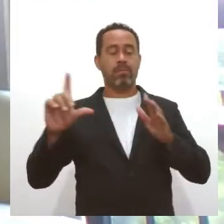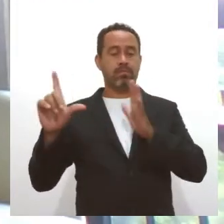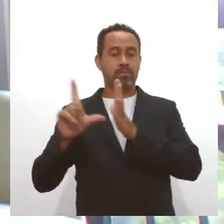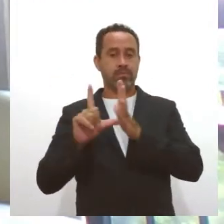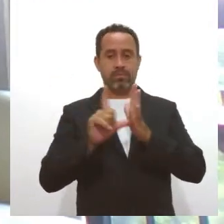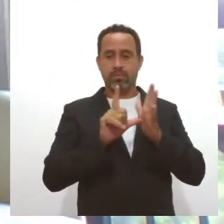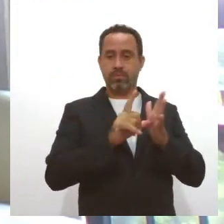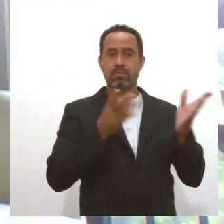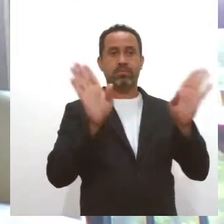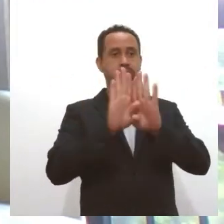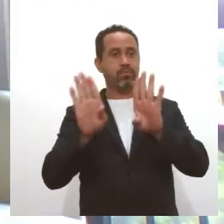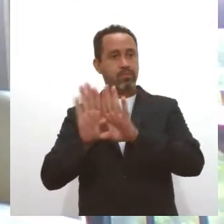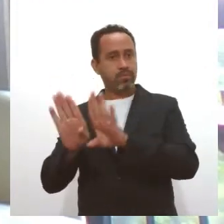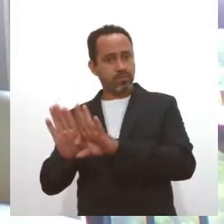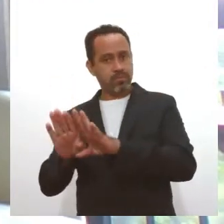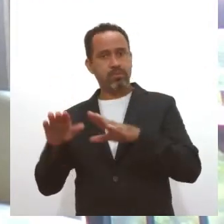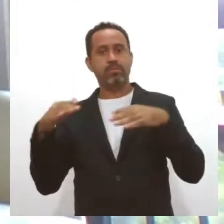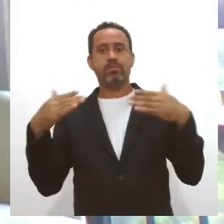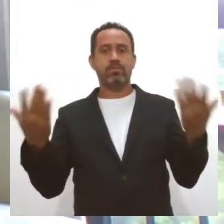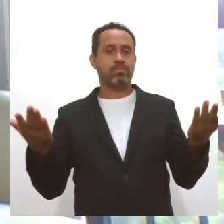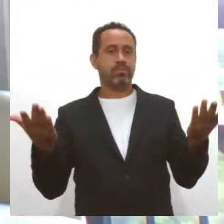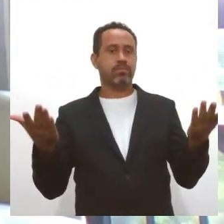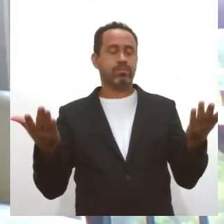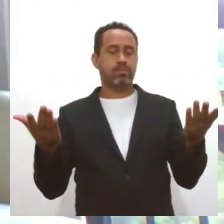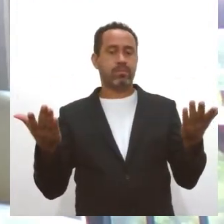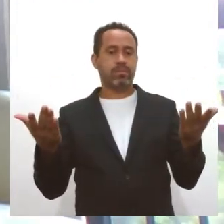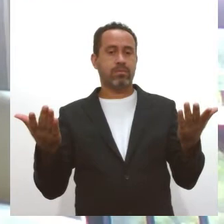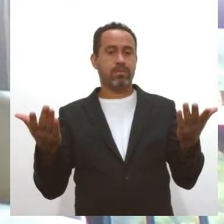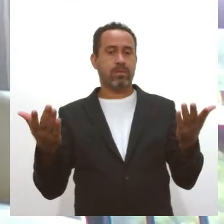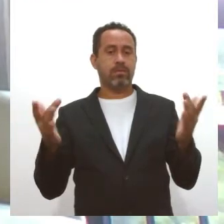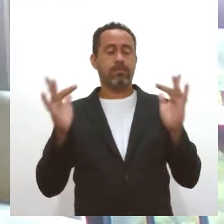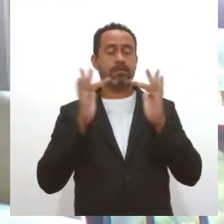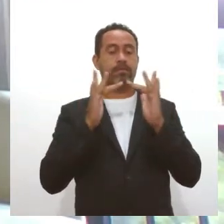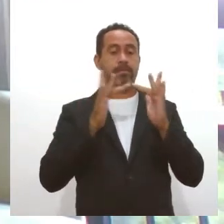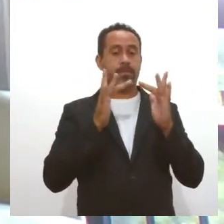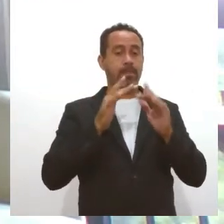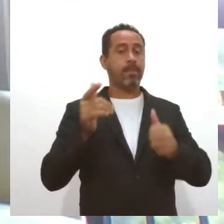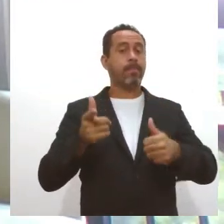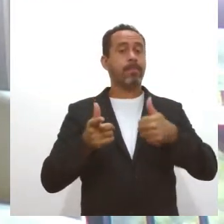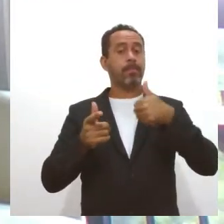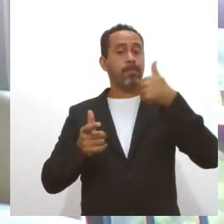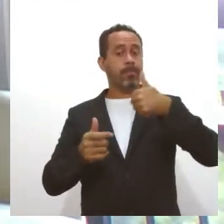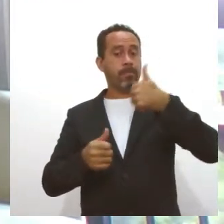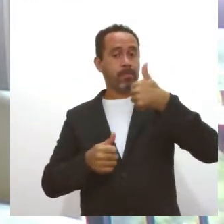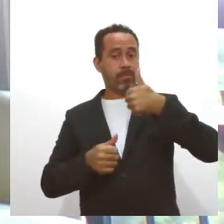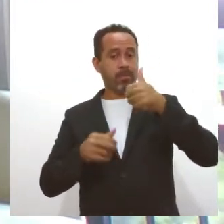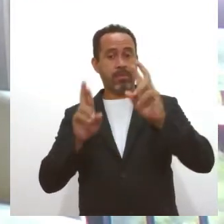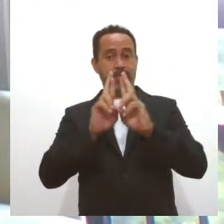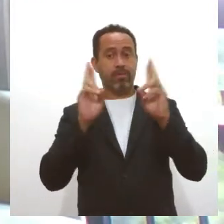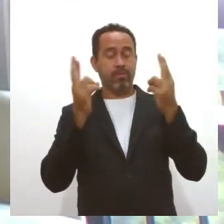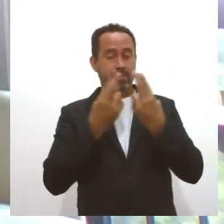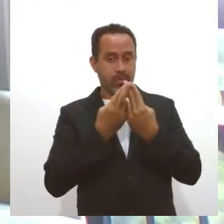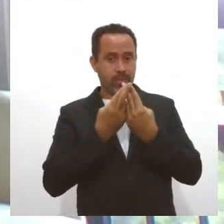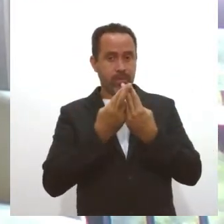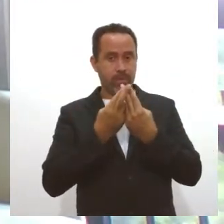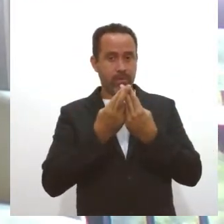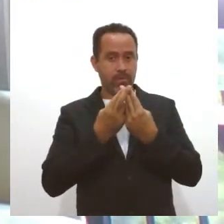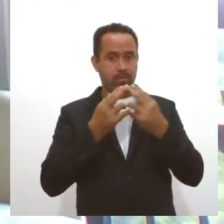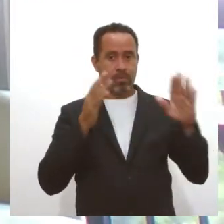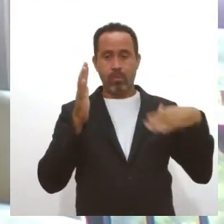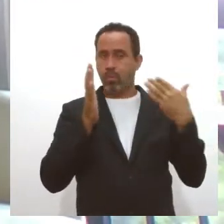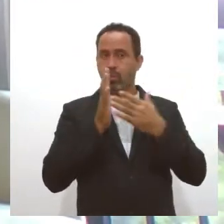não abriu, então realmente nós mantivemos contato. Primeiro fizemos uma reunião com toda a equipe